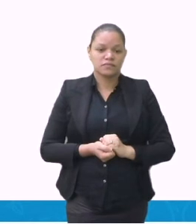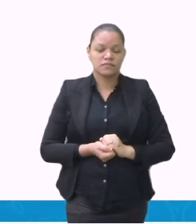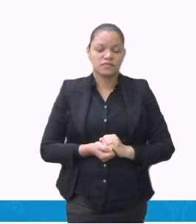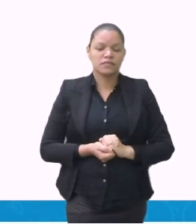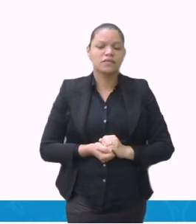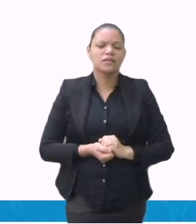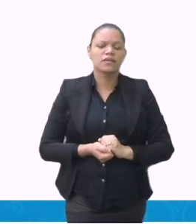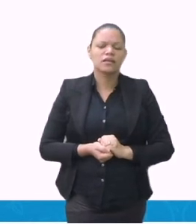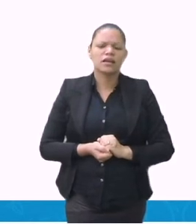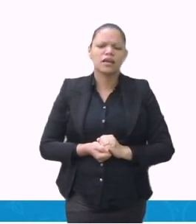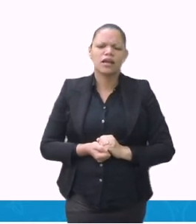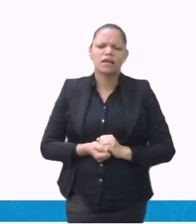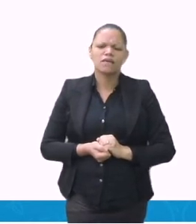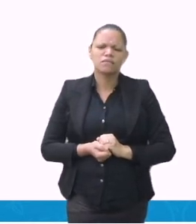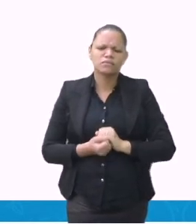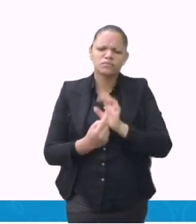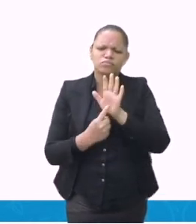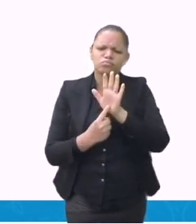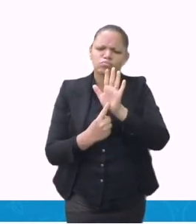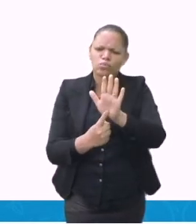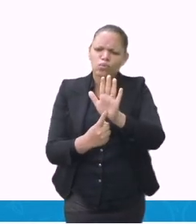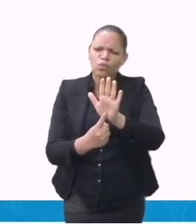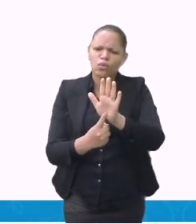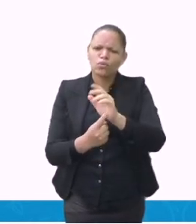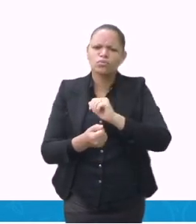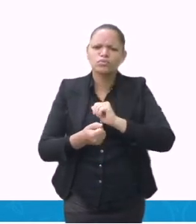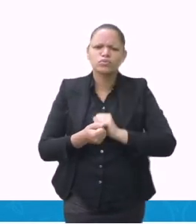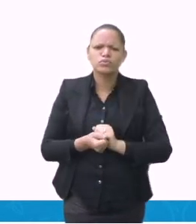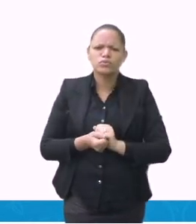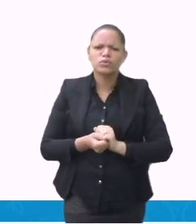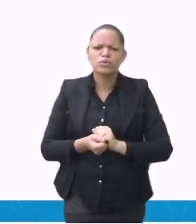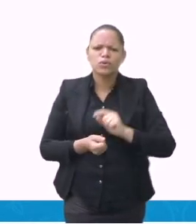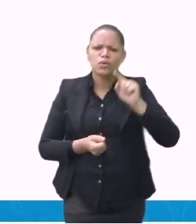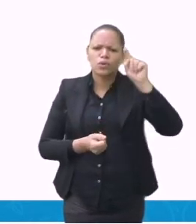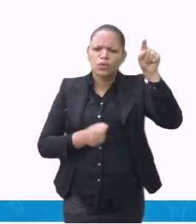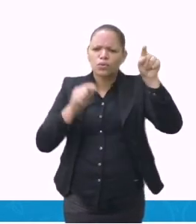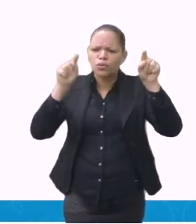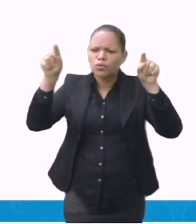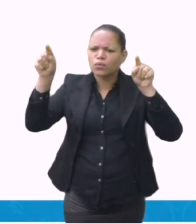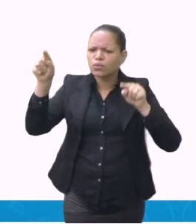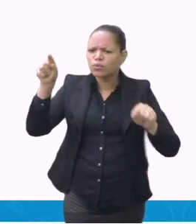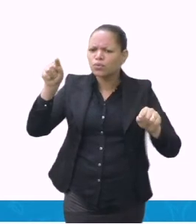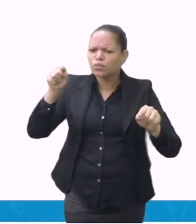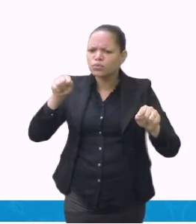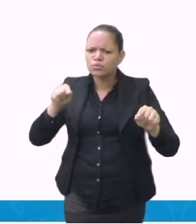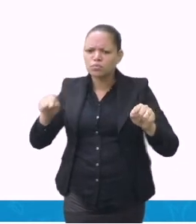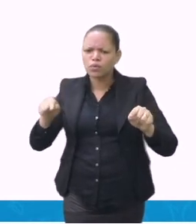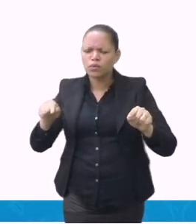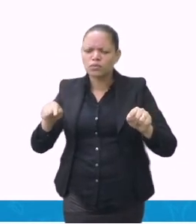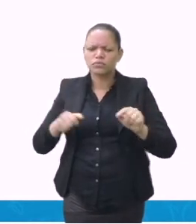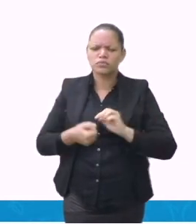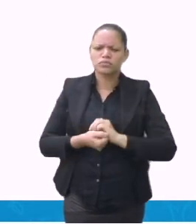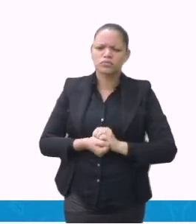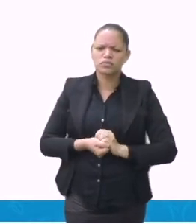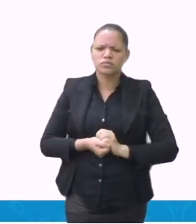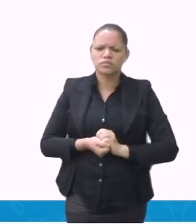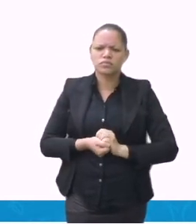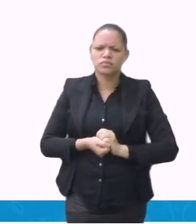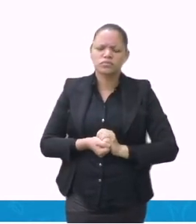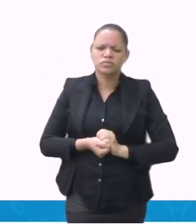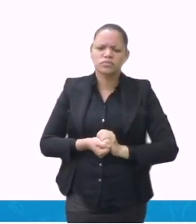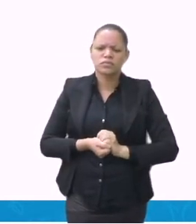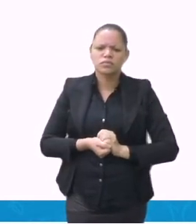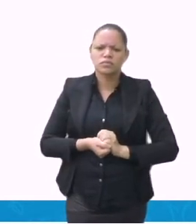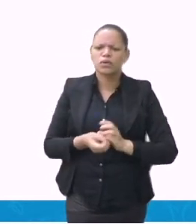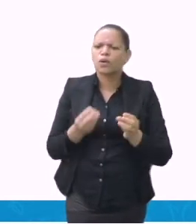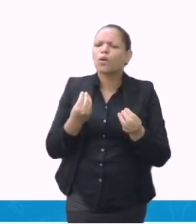Escreva as coordenadas de cada um dos pontos representados no plano cartesiano. Então, um exemplo, ele pegou aqui esse ponto A